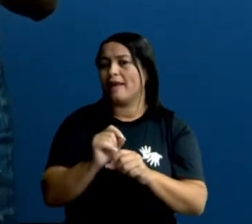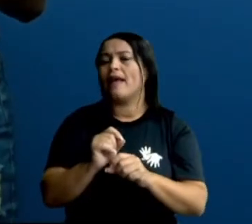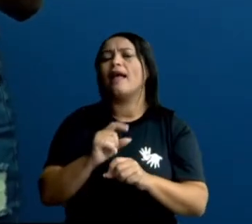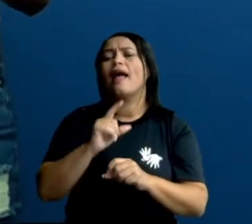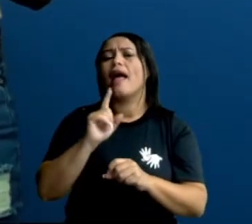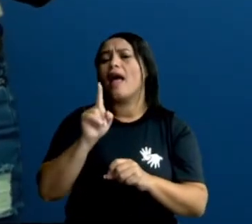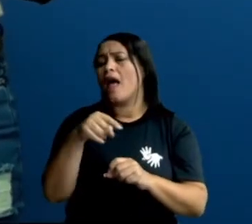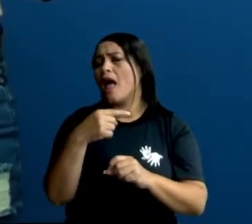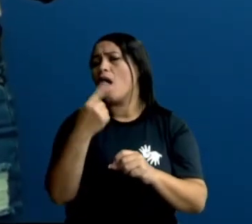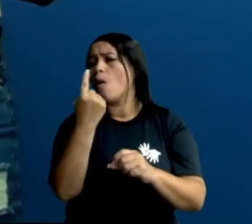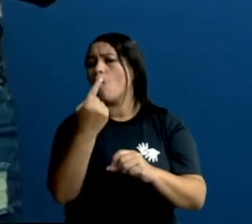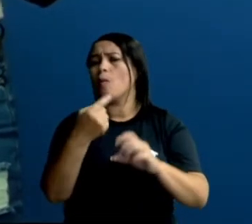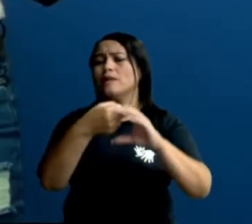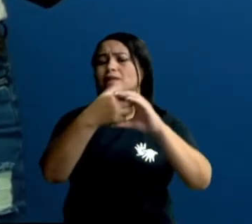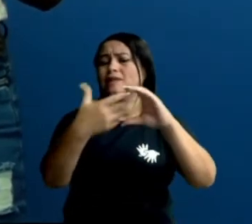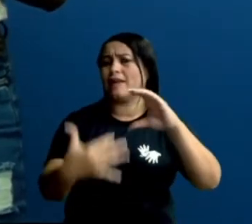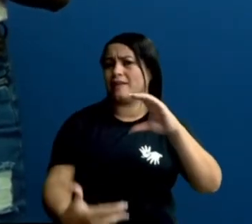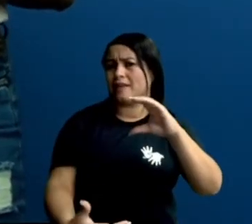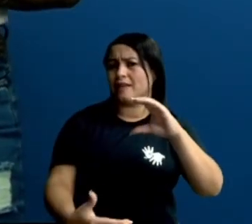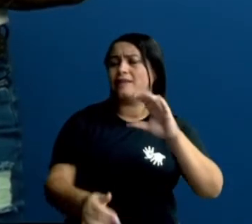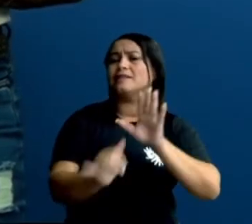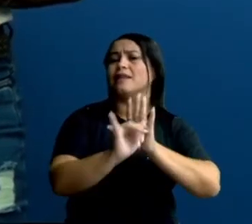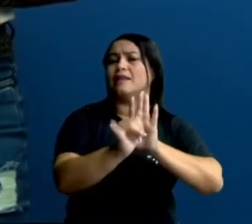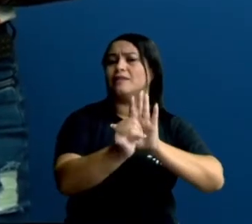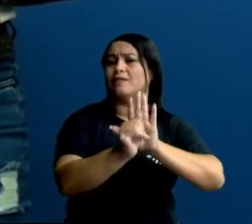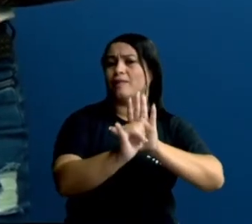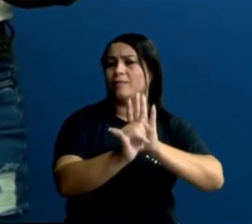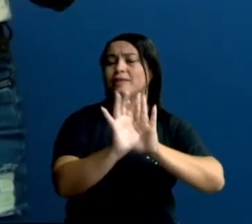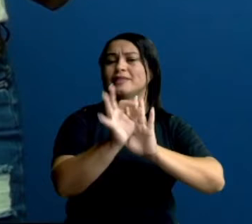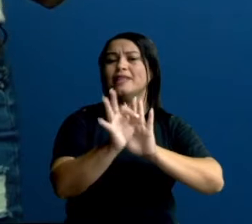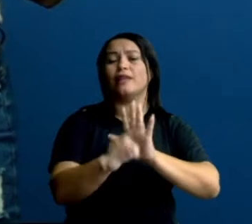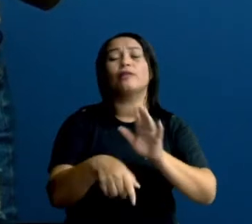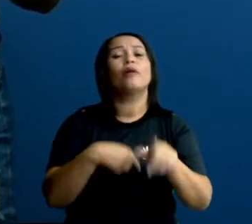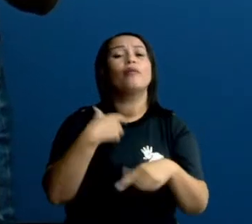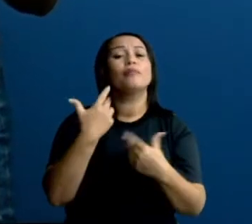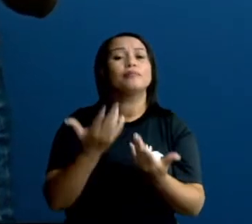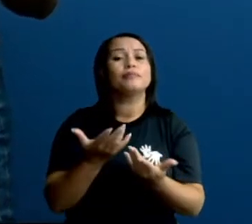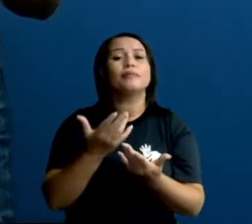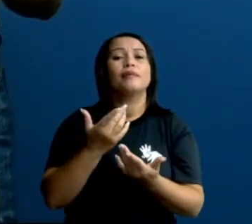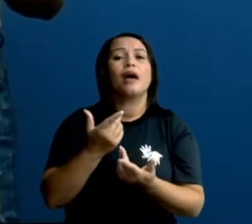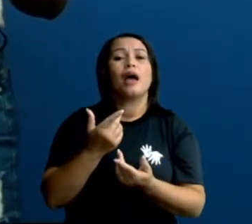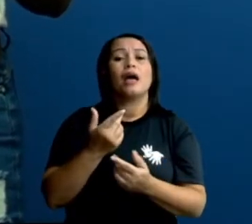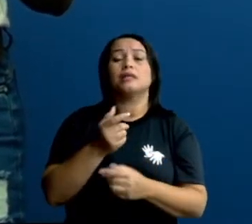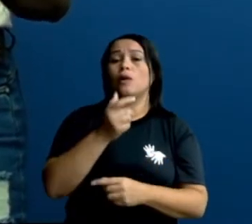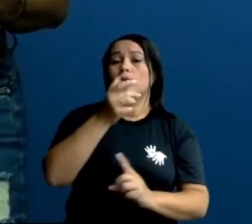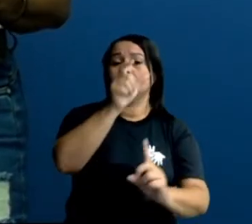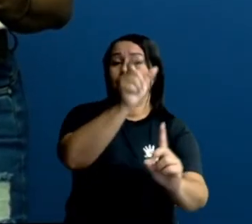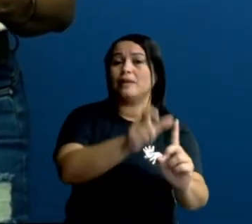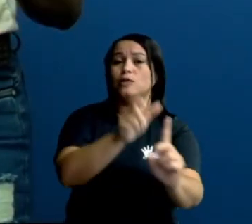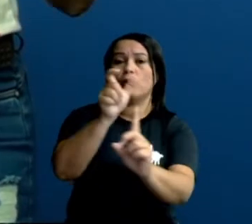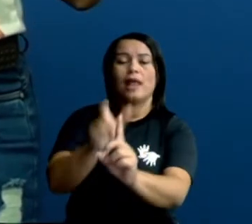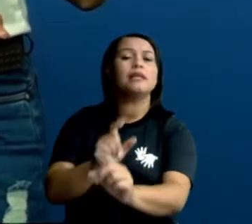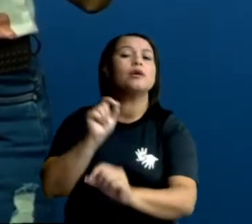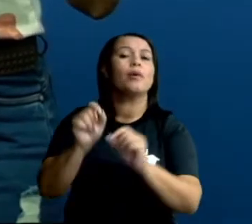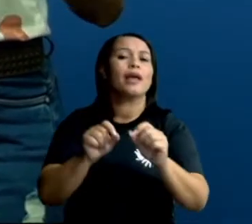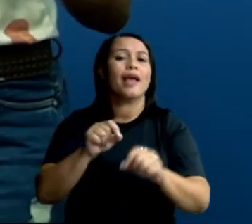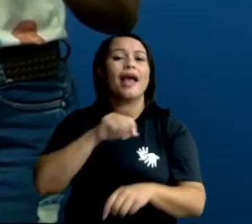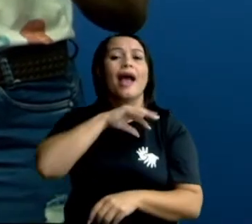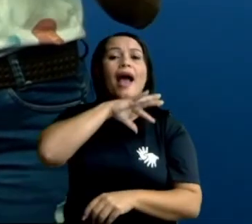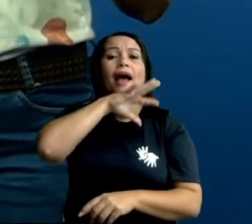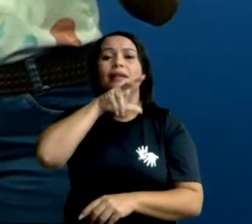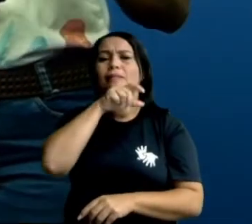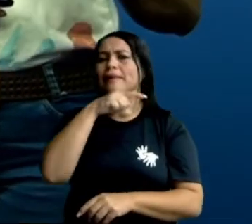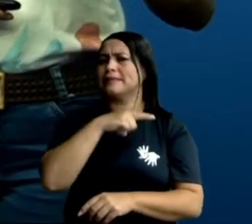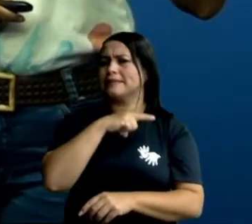uma das características das fábulas, tá? Os personagens são animais e